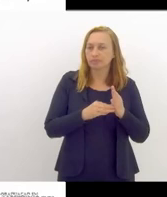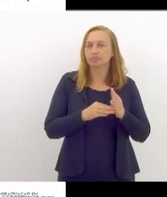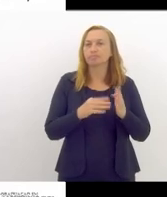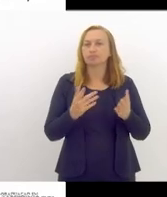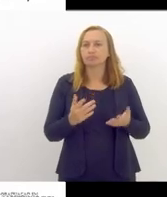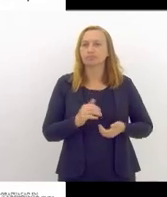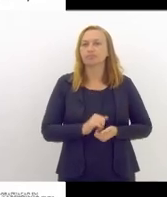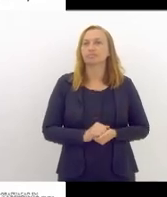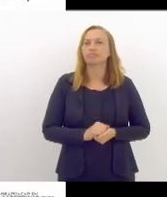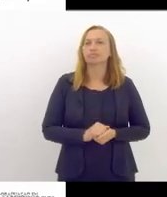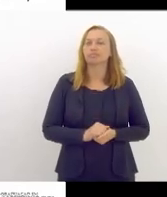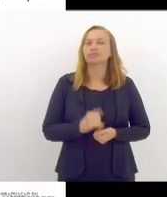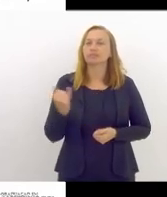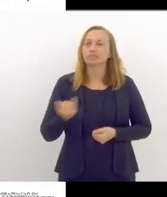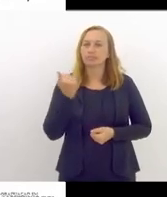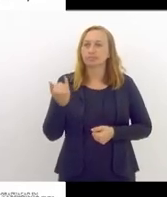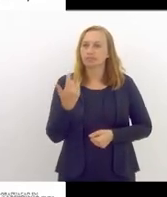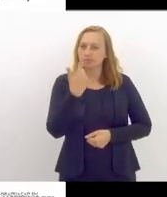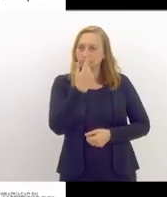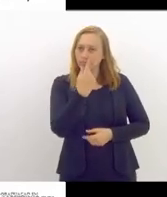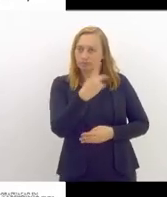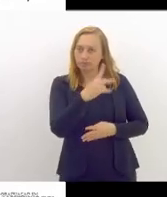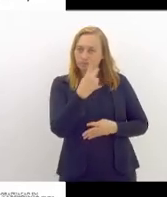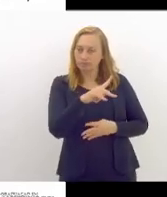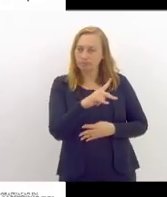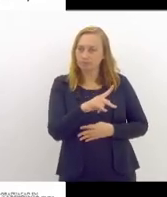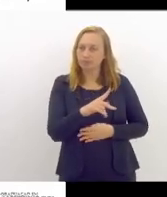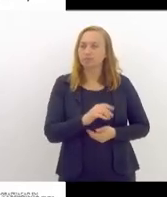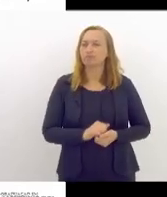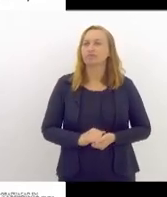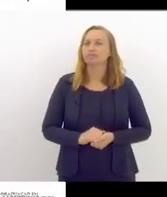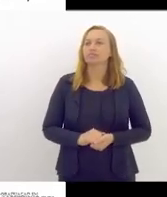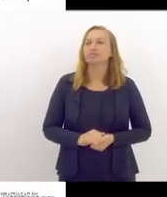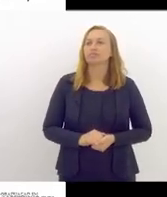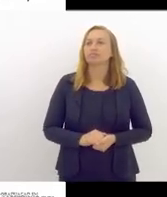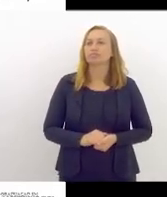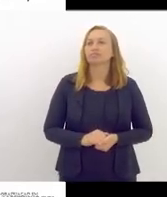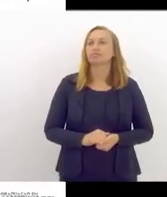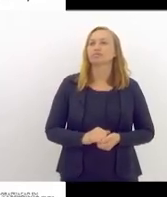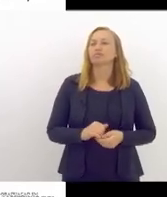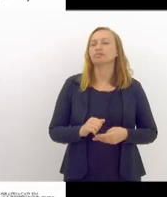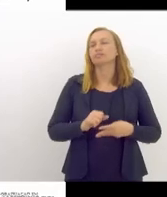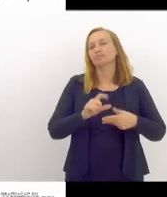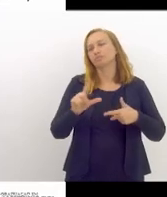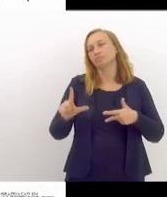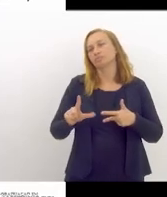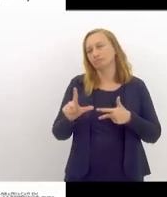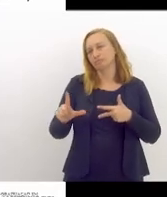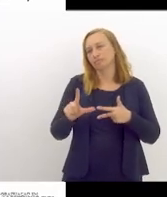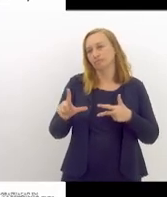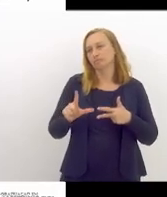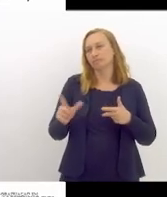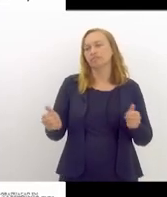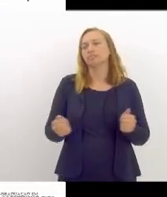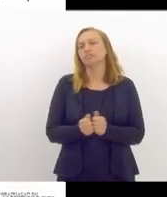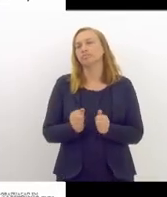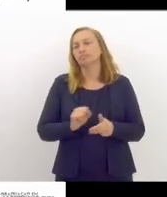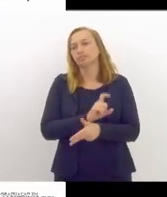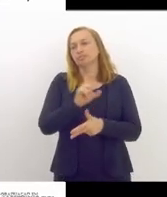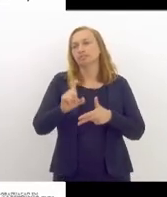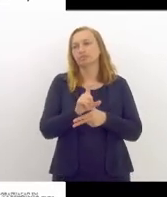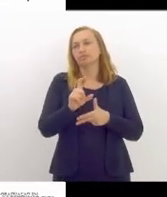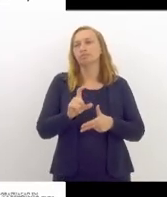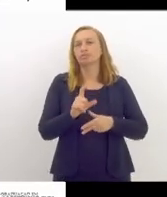então aqui já mostra a importância dela né para o legislativo/ Executivo o fundo